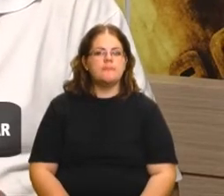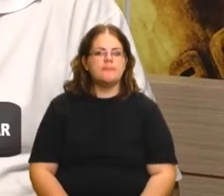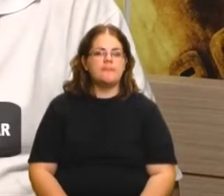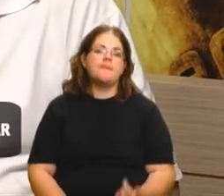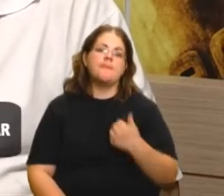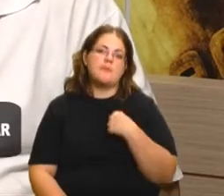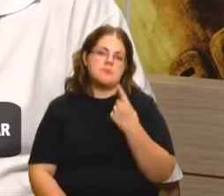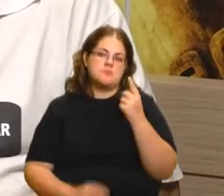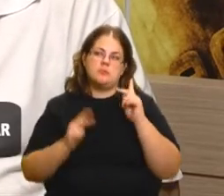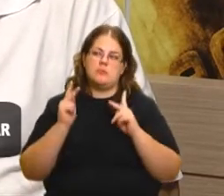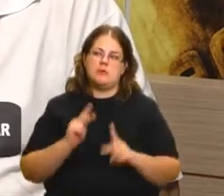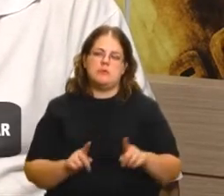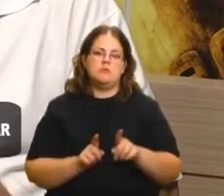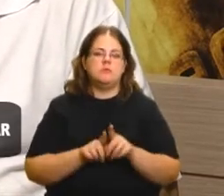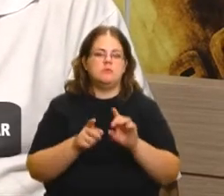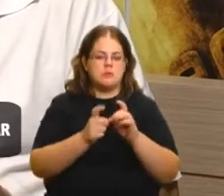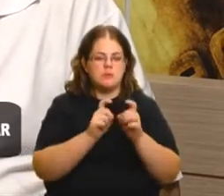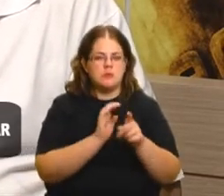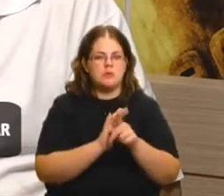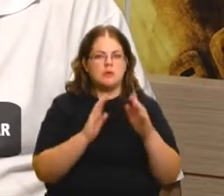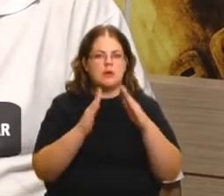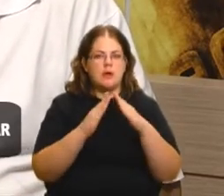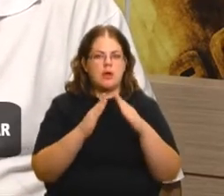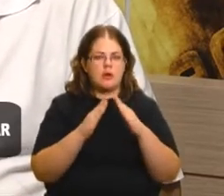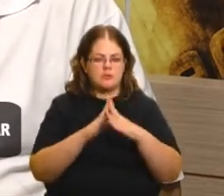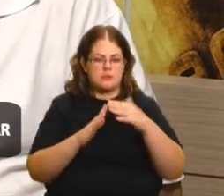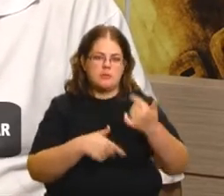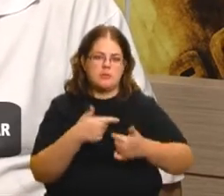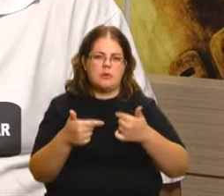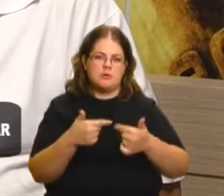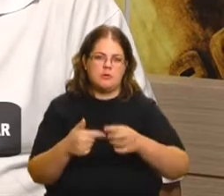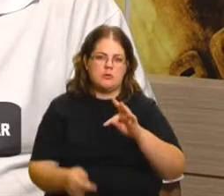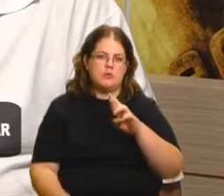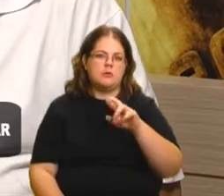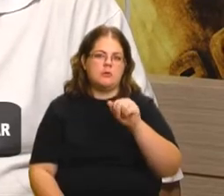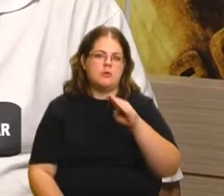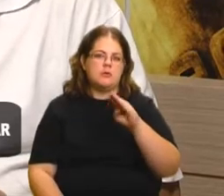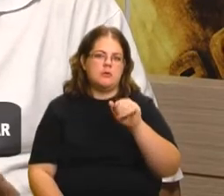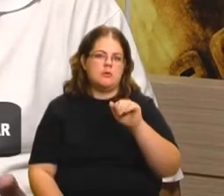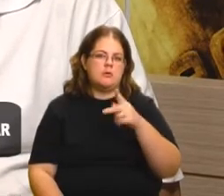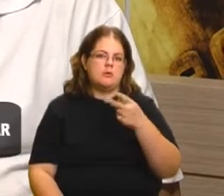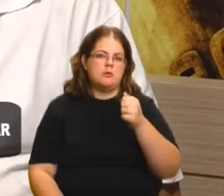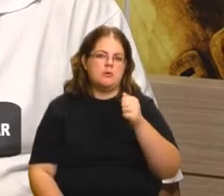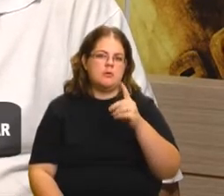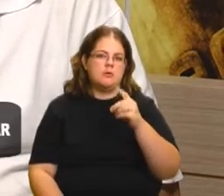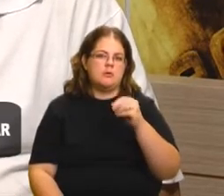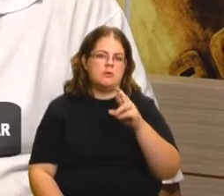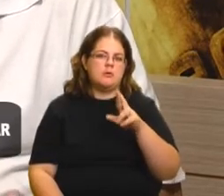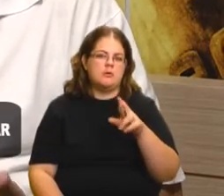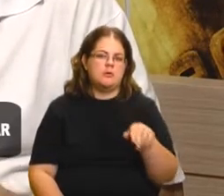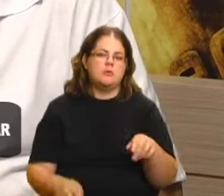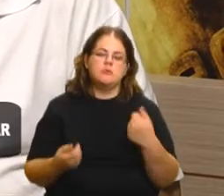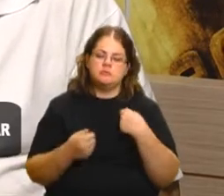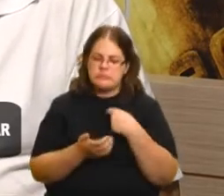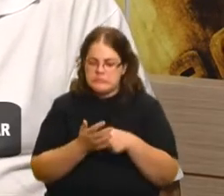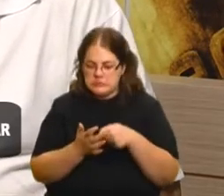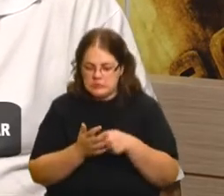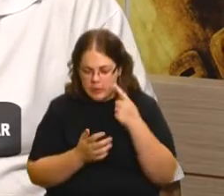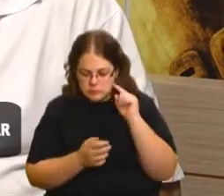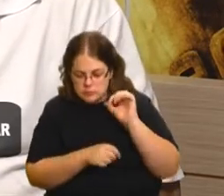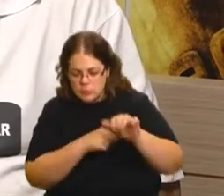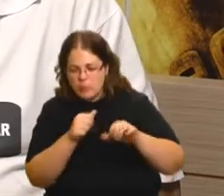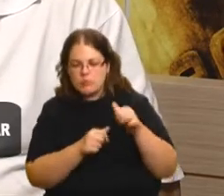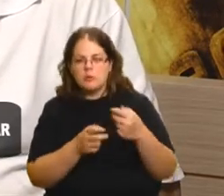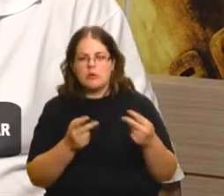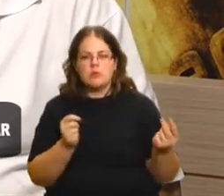Fui uma das pessoas que se reuniram na Casa do Trabalhador para tentar ver o que se podia fazer, né? Eu me